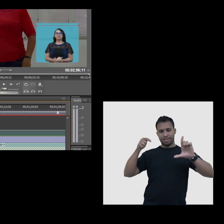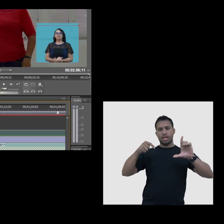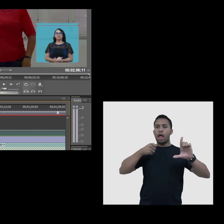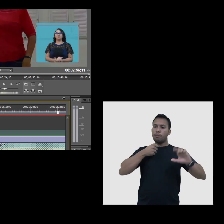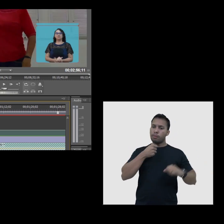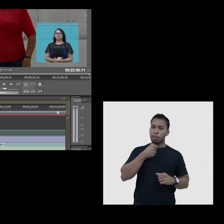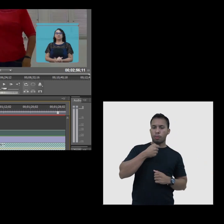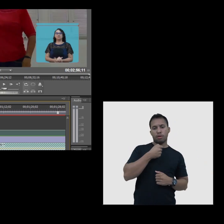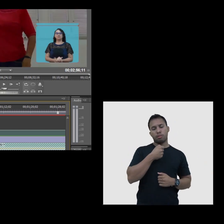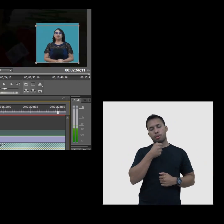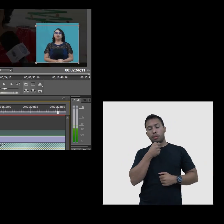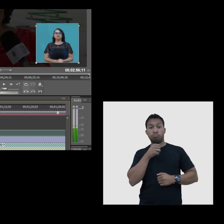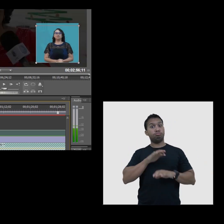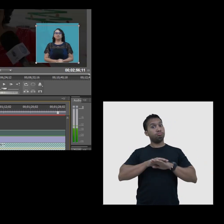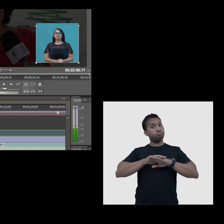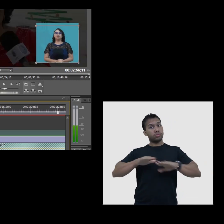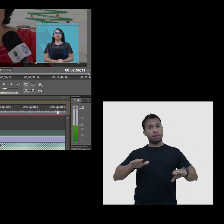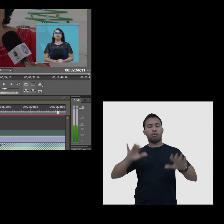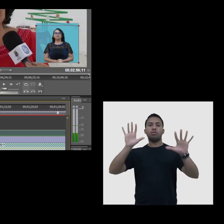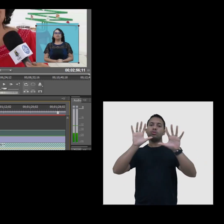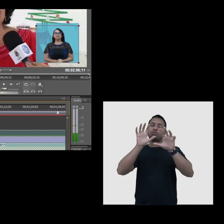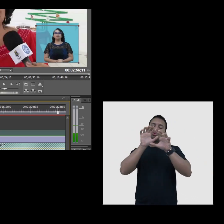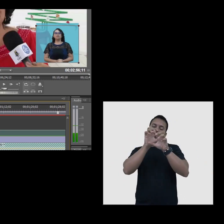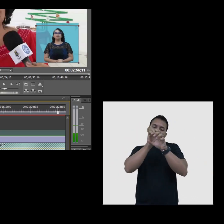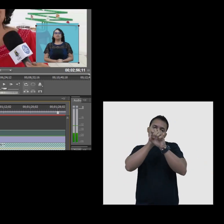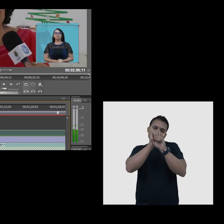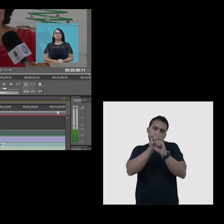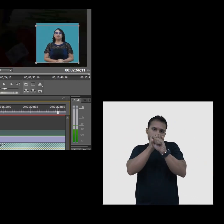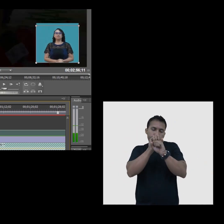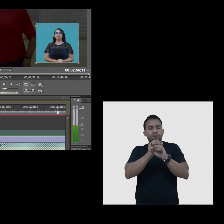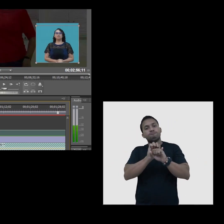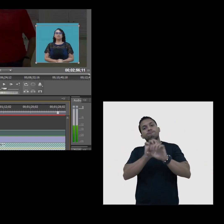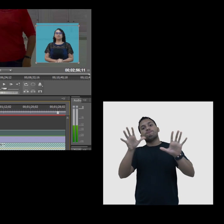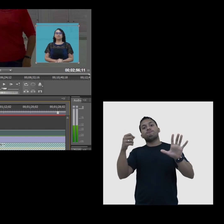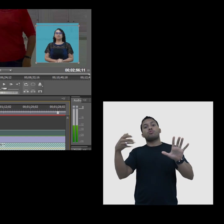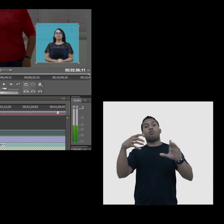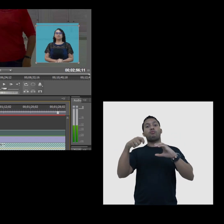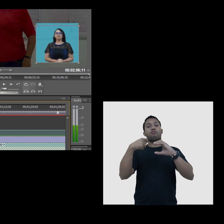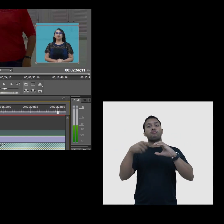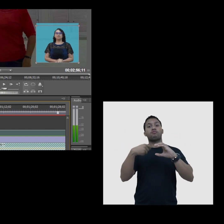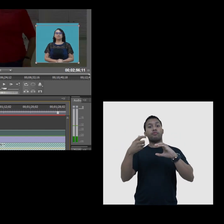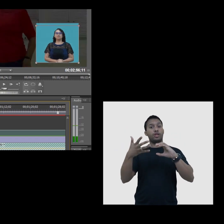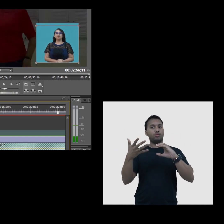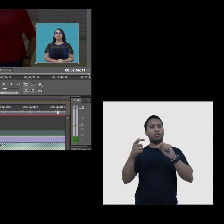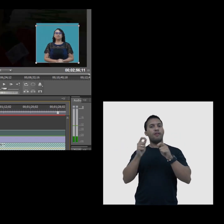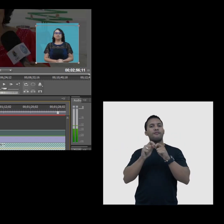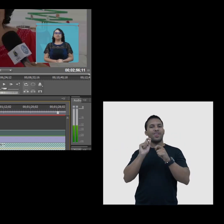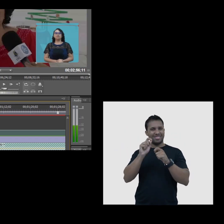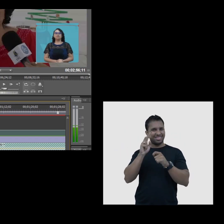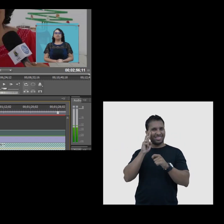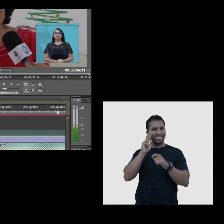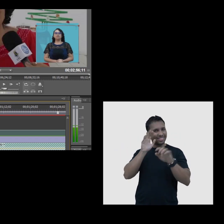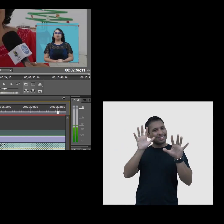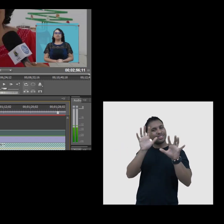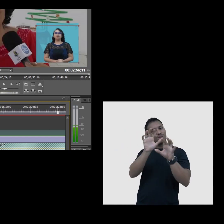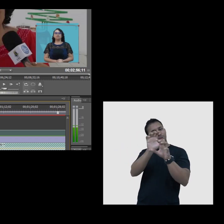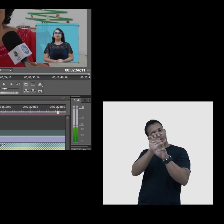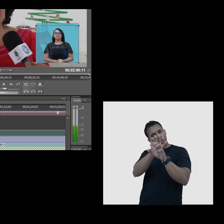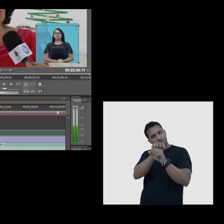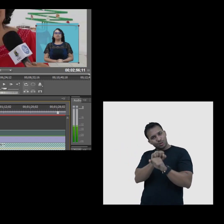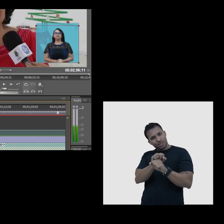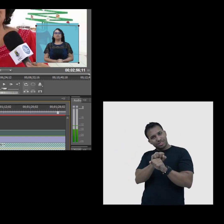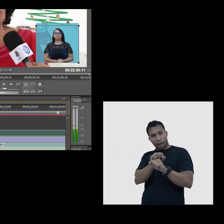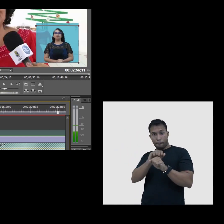digamos assim, do narrador do vídeo de base. Entrou um novo vídeo e eles aplicaram